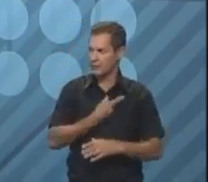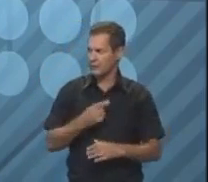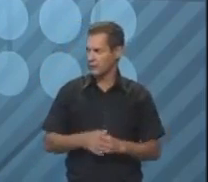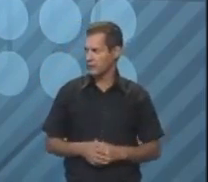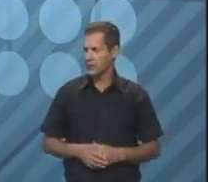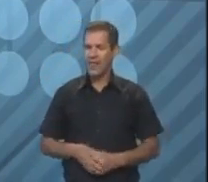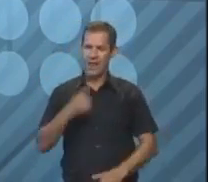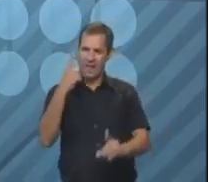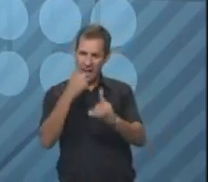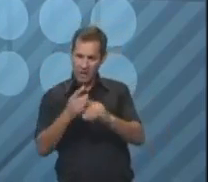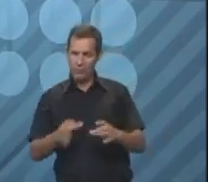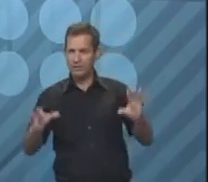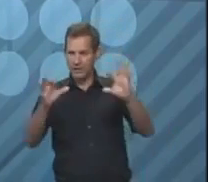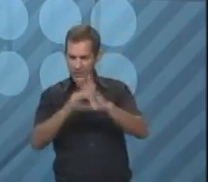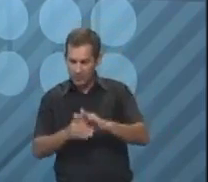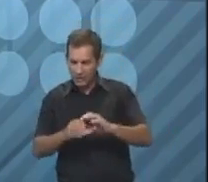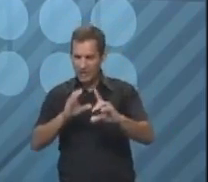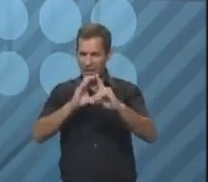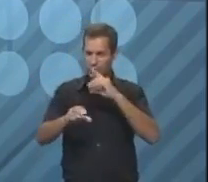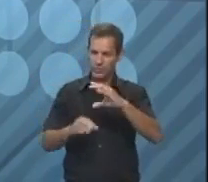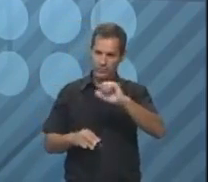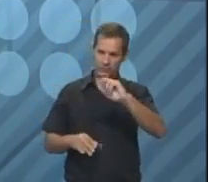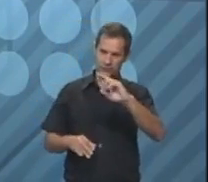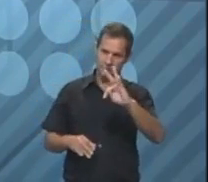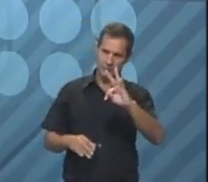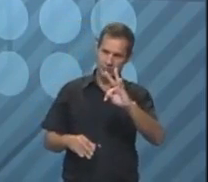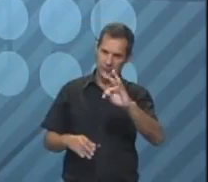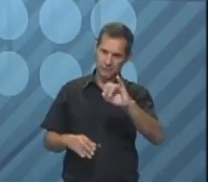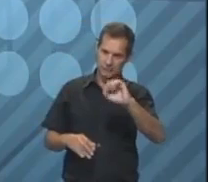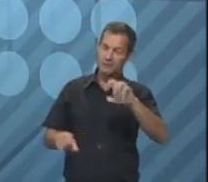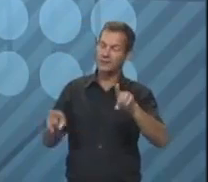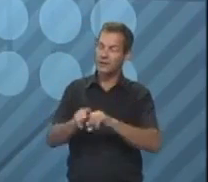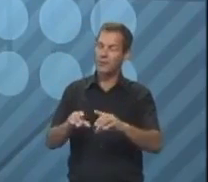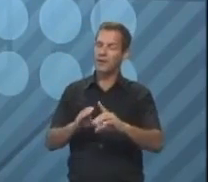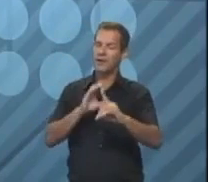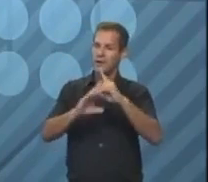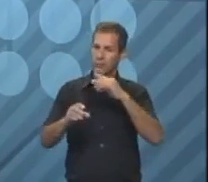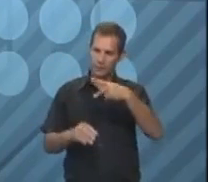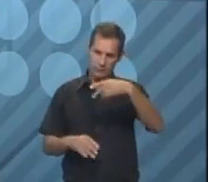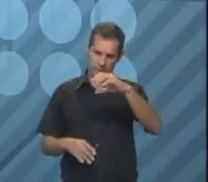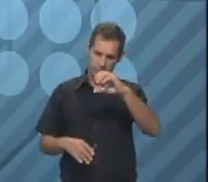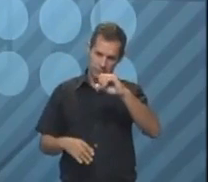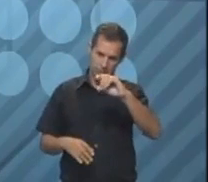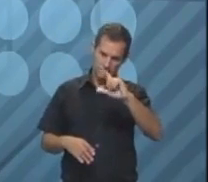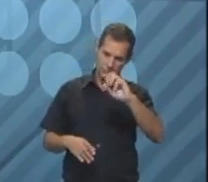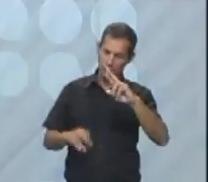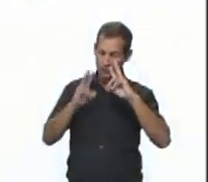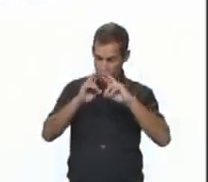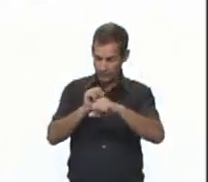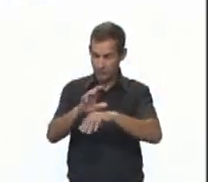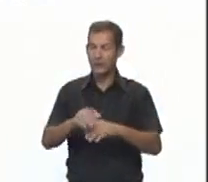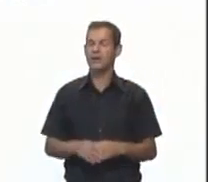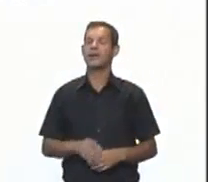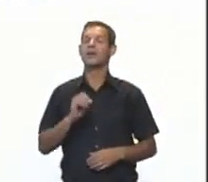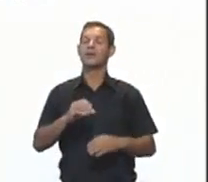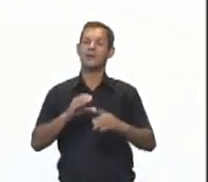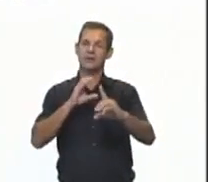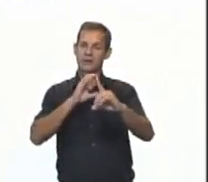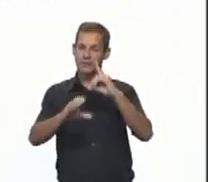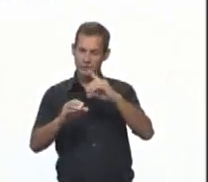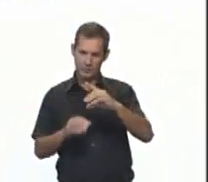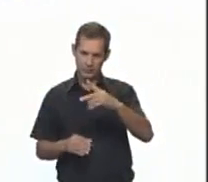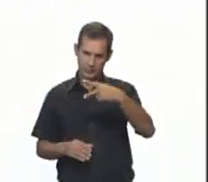auxilia a encontrar a relação entre coordenada cartesiana e coordenada polar. Acompanhe no quadro que são as